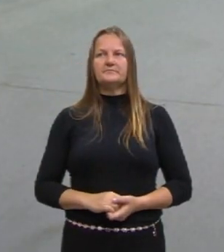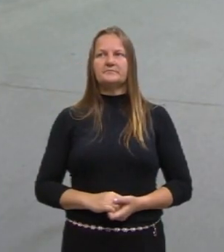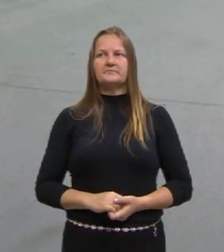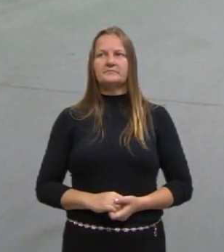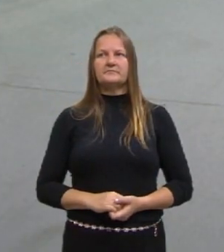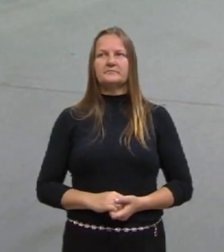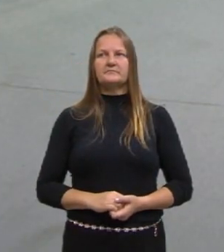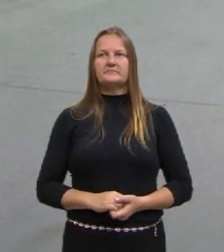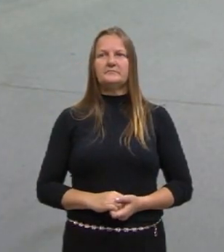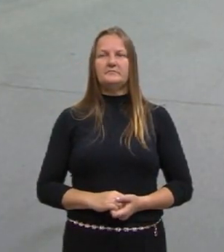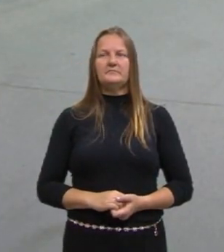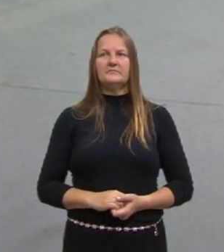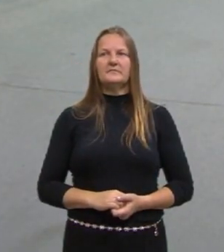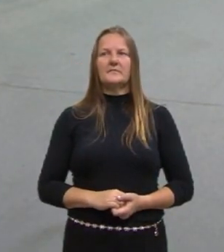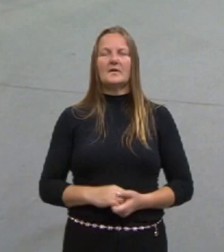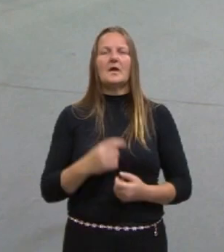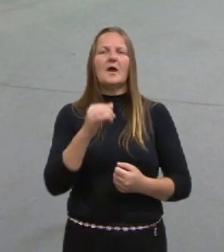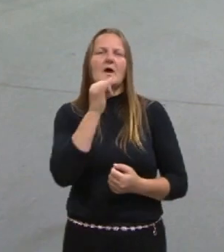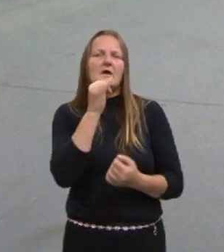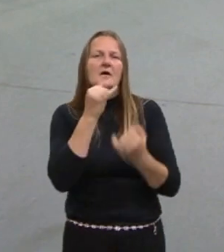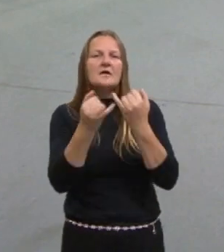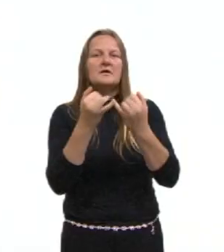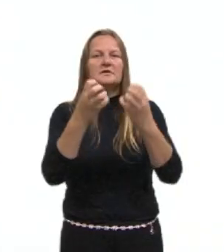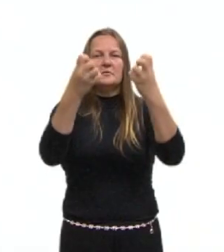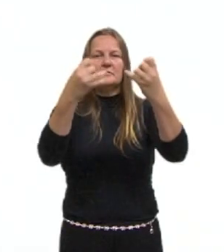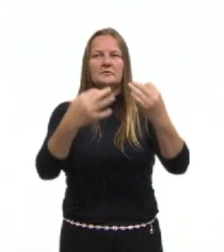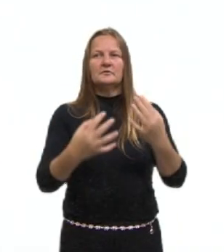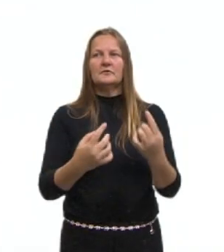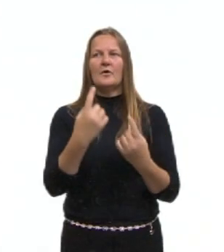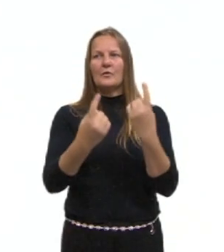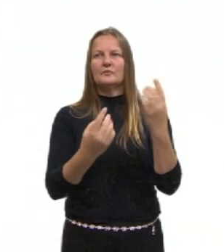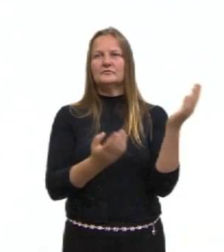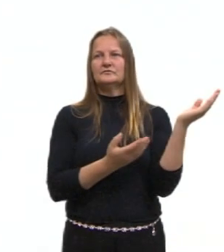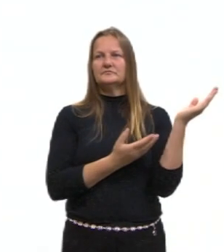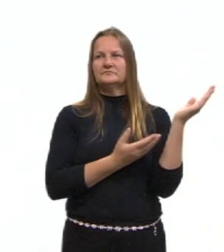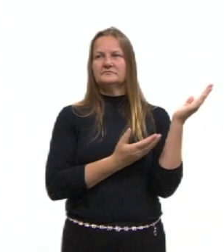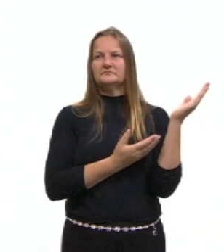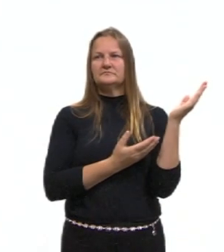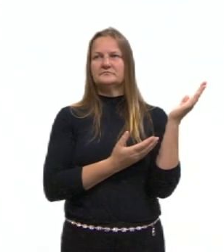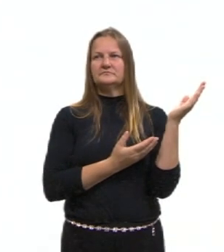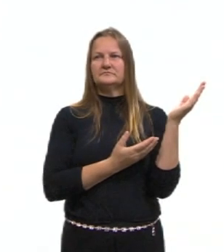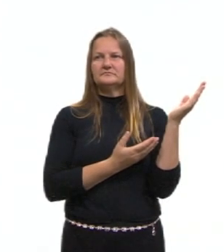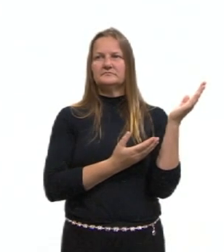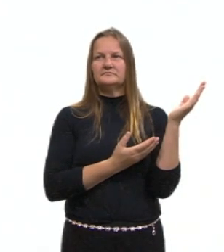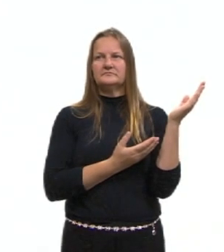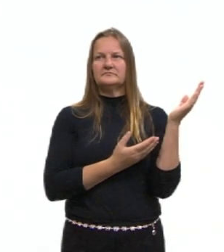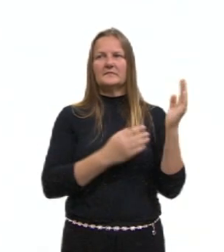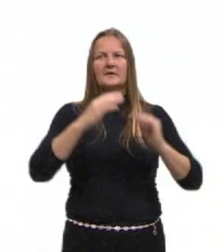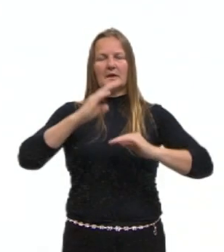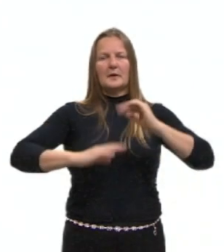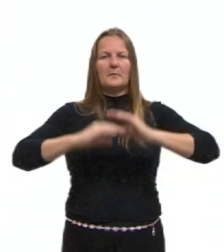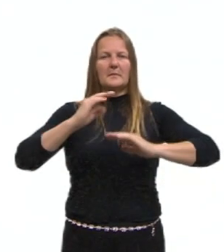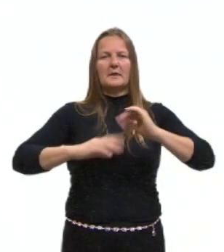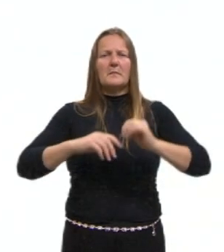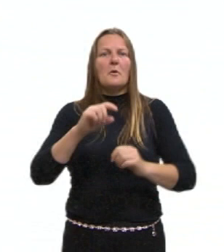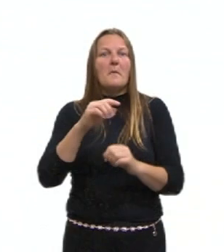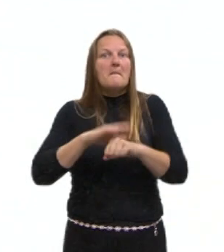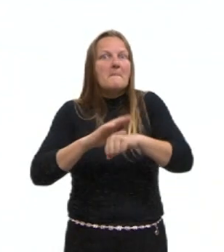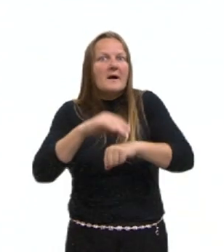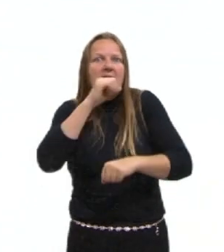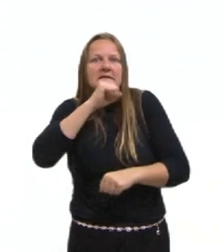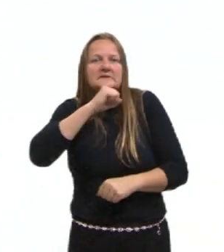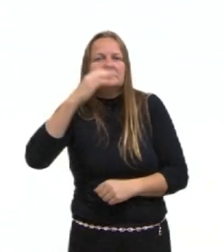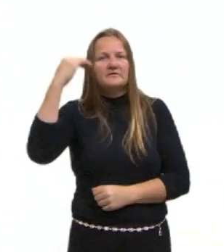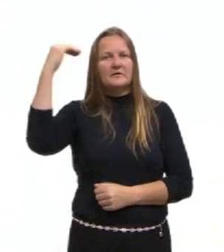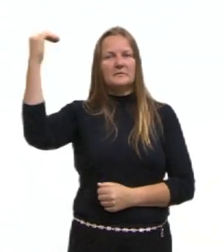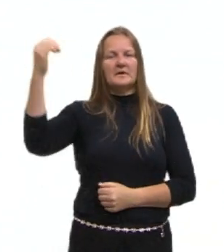Aqui eu trouxe só alguns exemplos, dois exemplos, né, sobre pseudociências na prática, né? Uma mais antiga e mais famosa